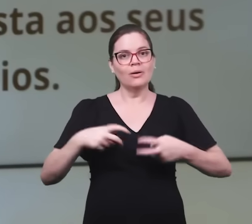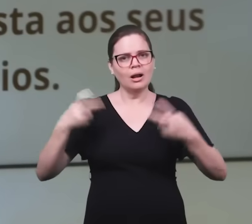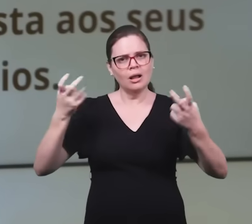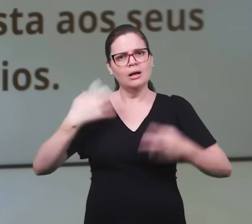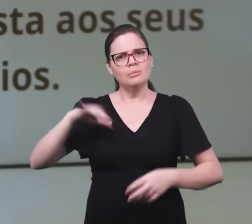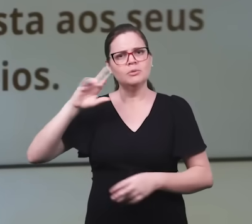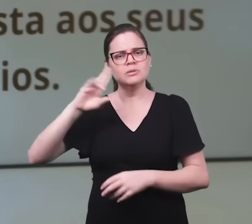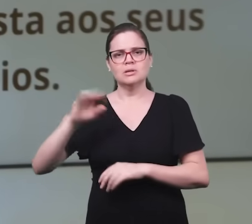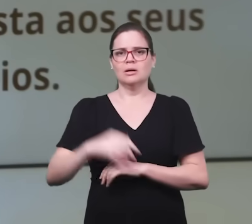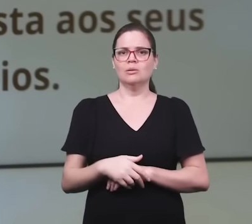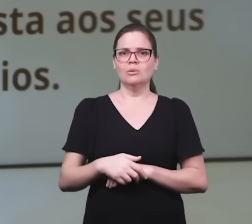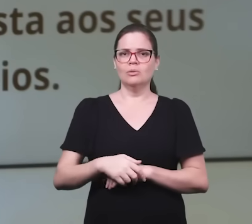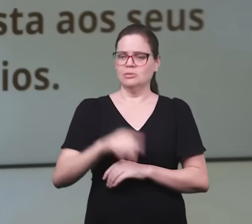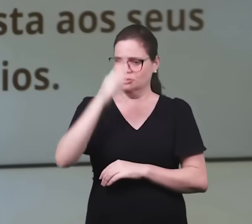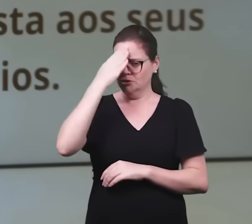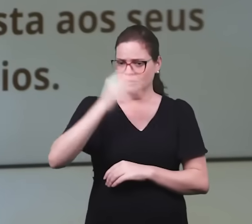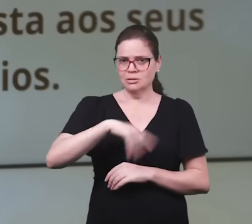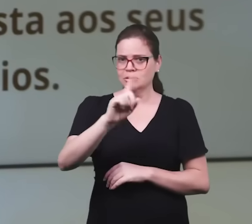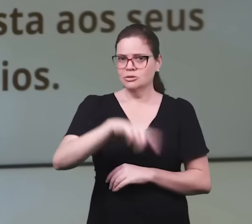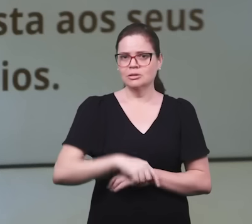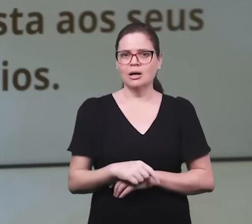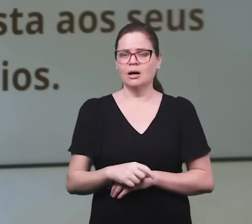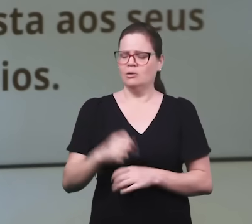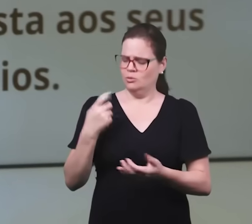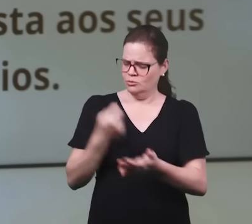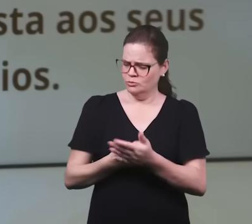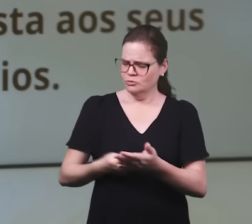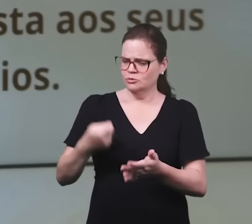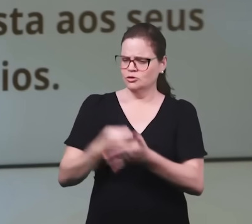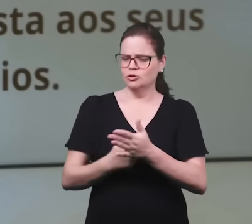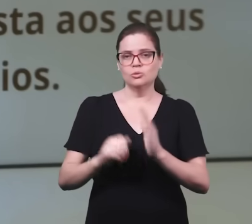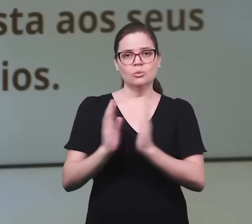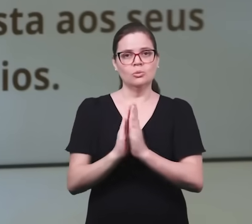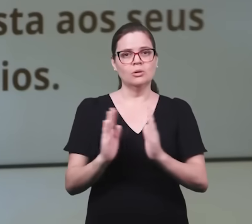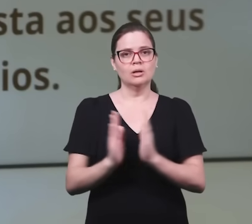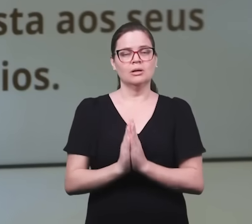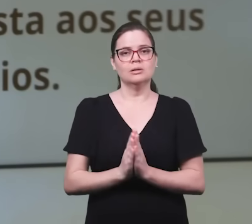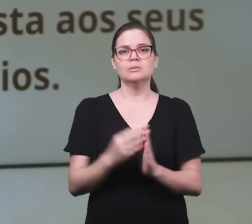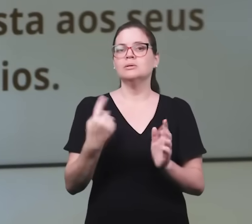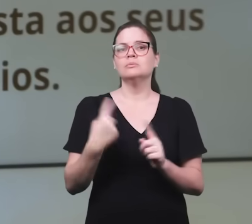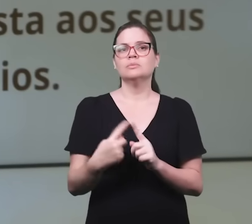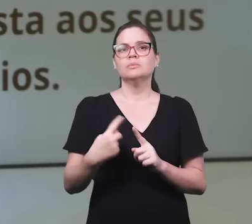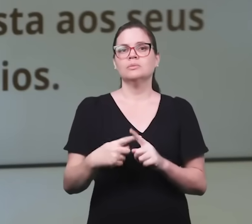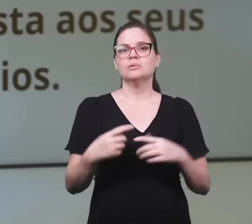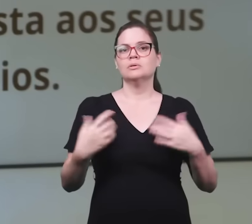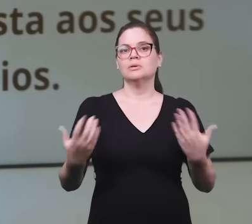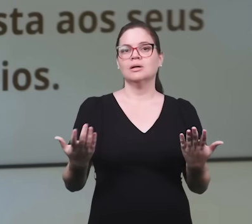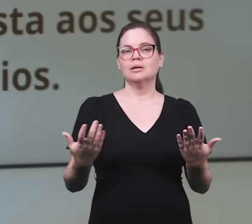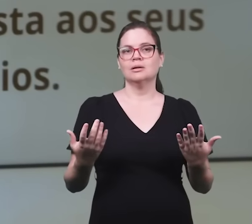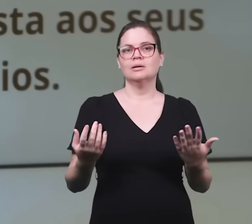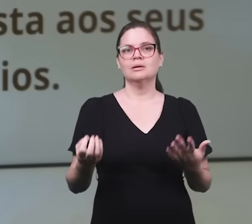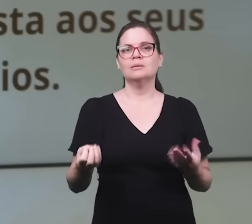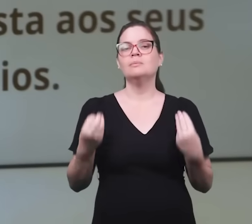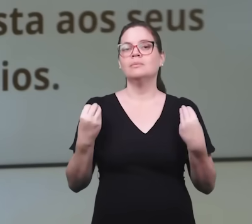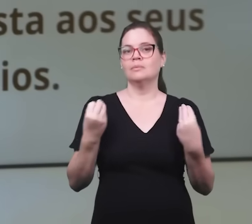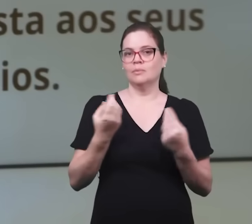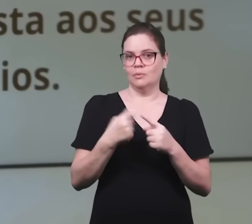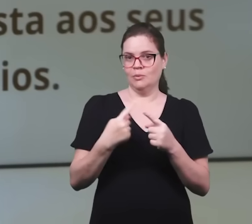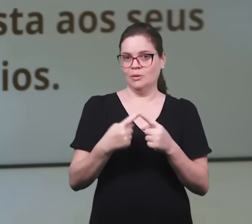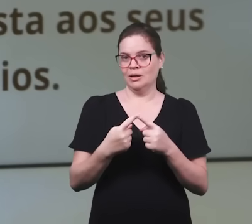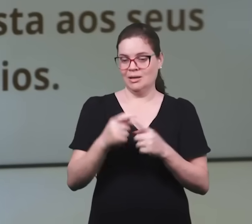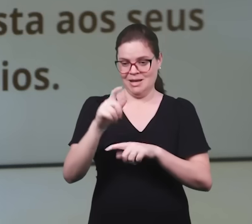desista, persevere na oração, na busca. Sabe por quê? porque para aquele que está